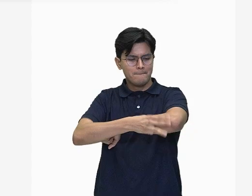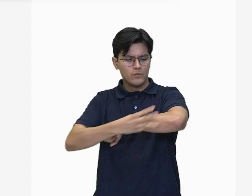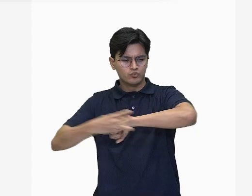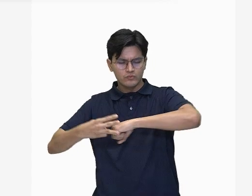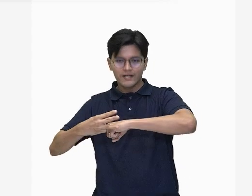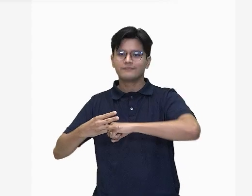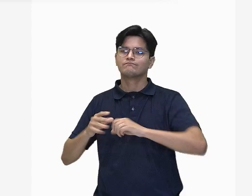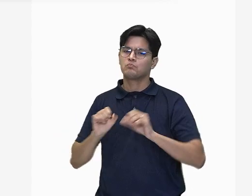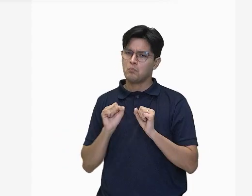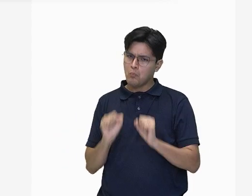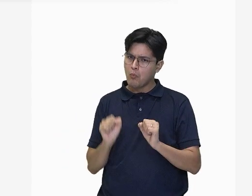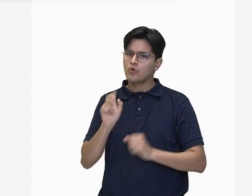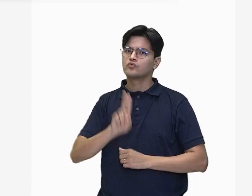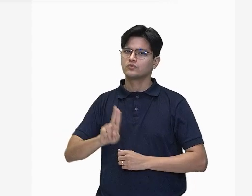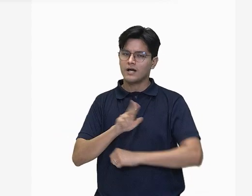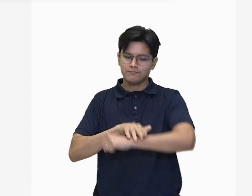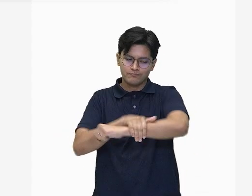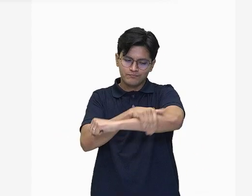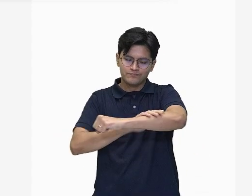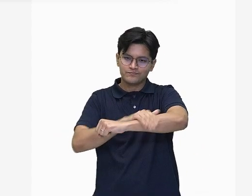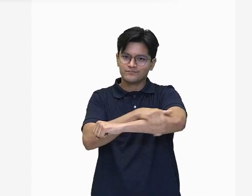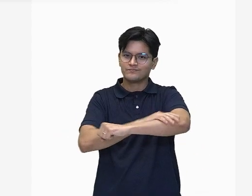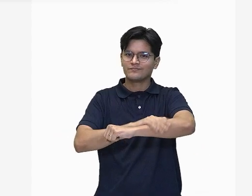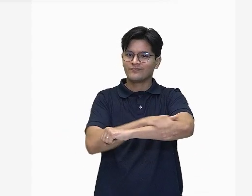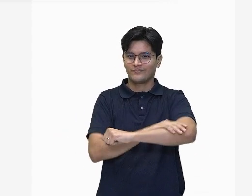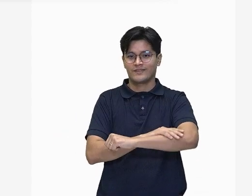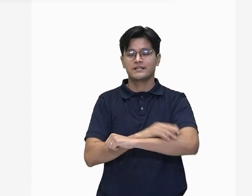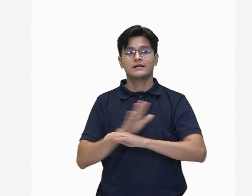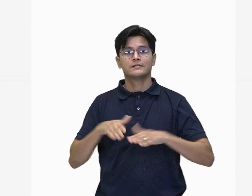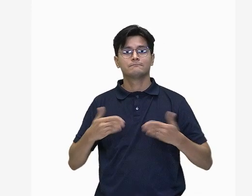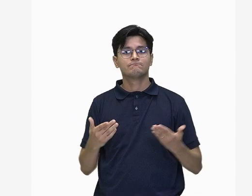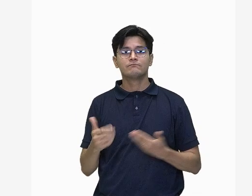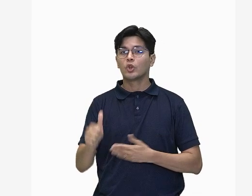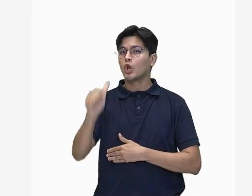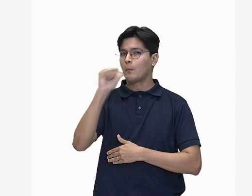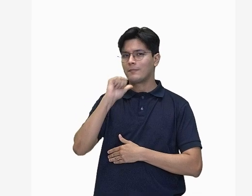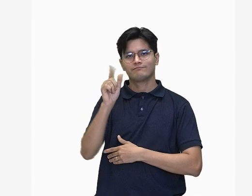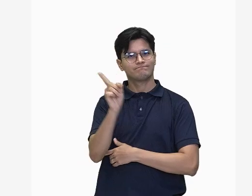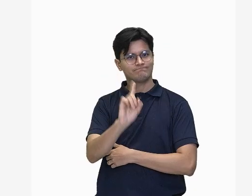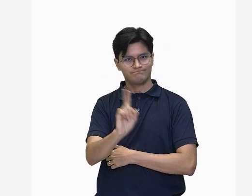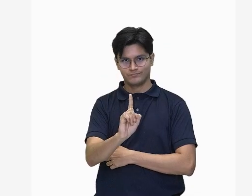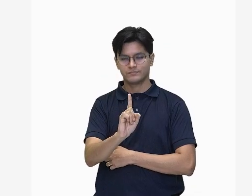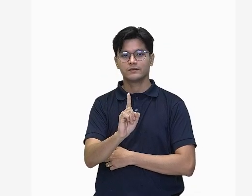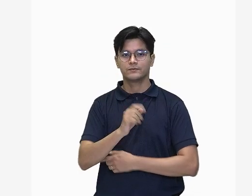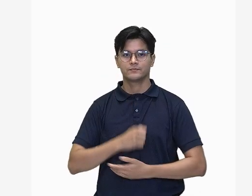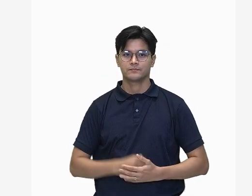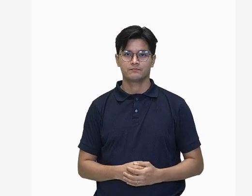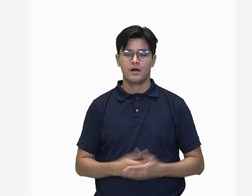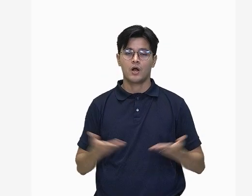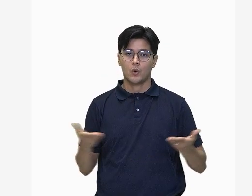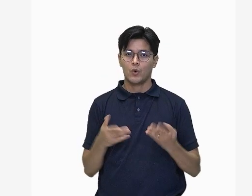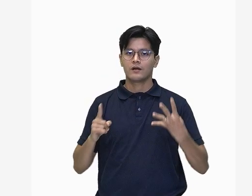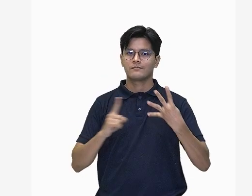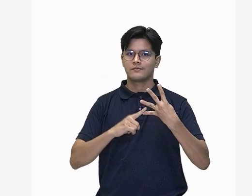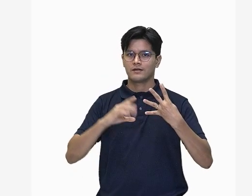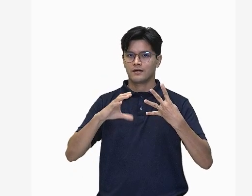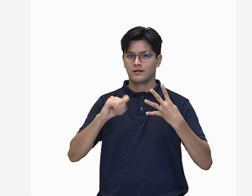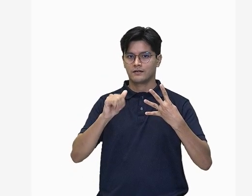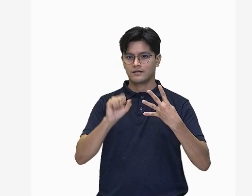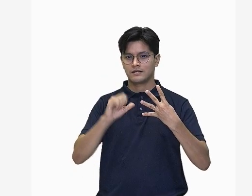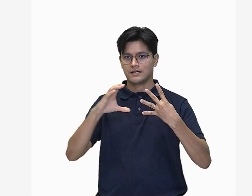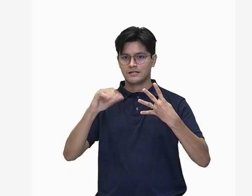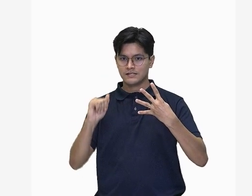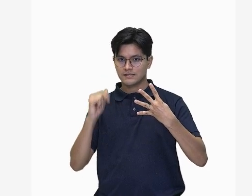ingerida. Olha aí, atenção, né? Agora nós vamos para casca. Na casca, especialmente do